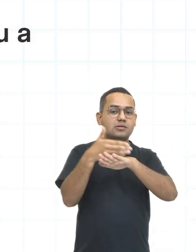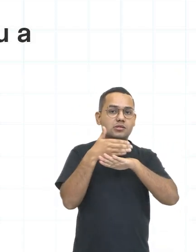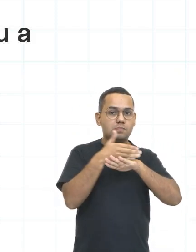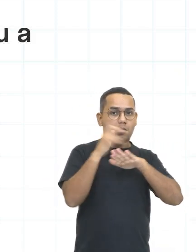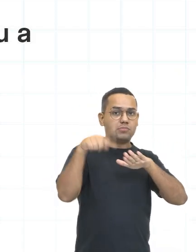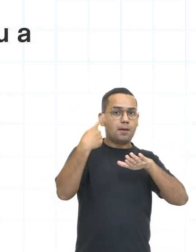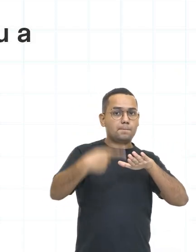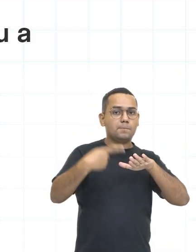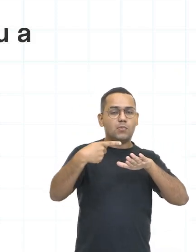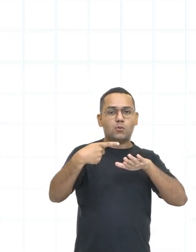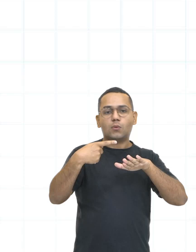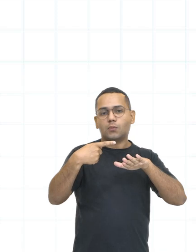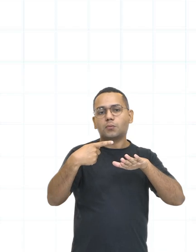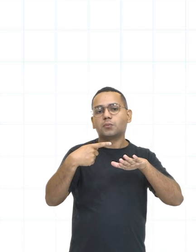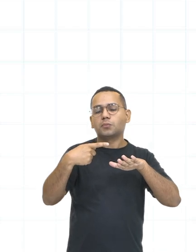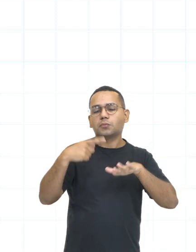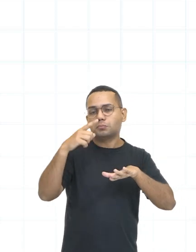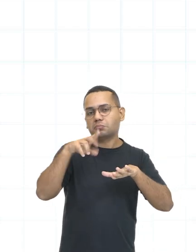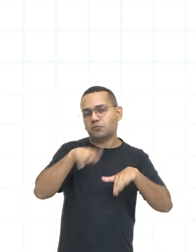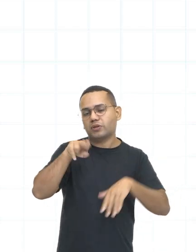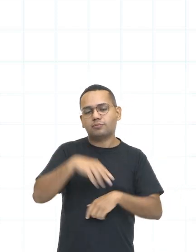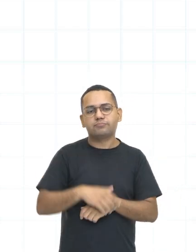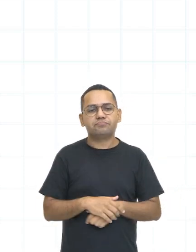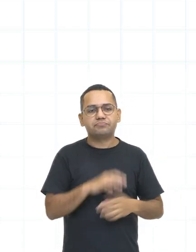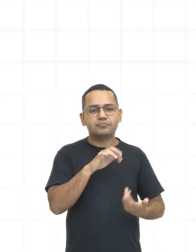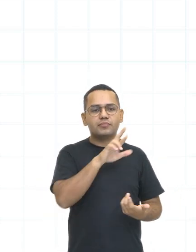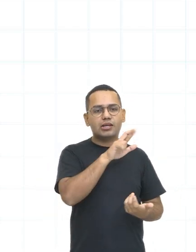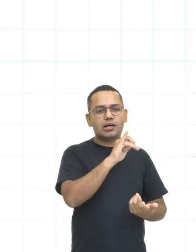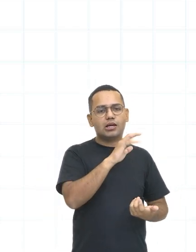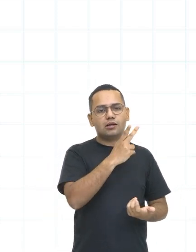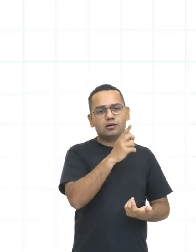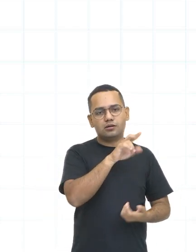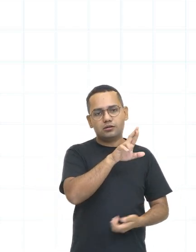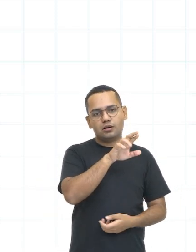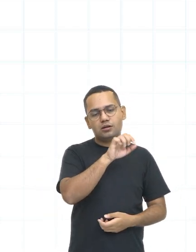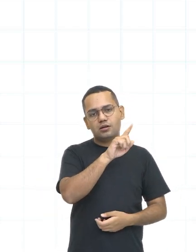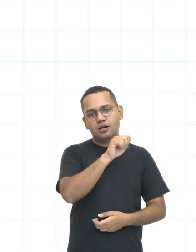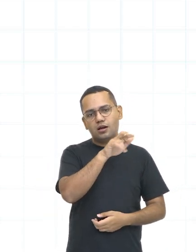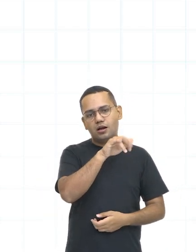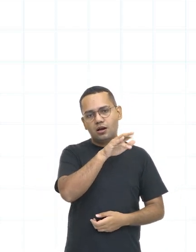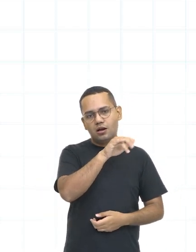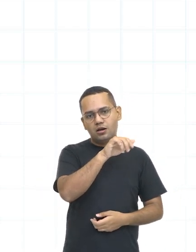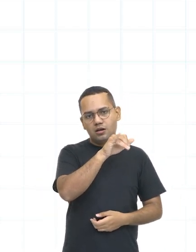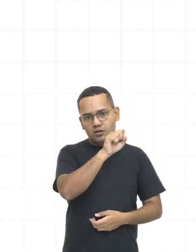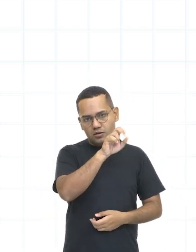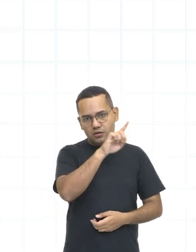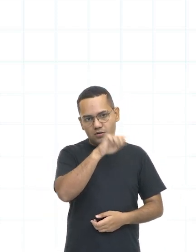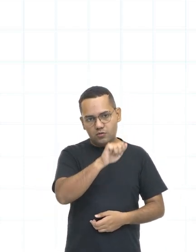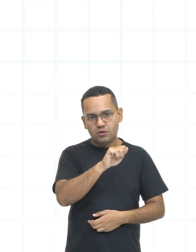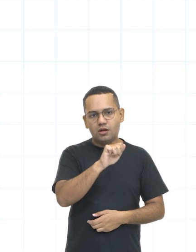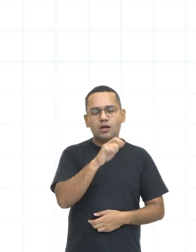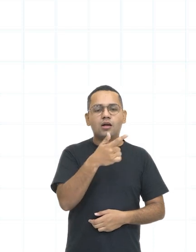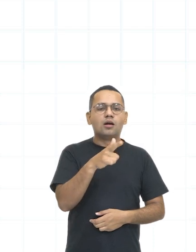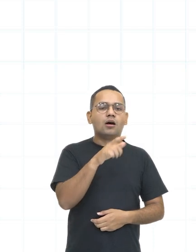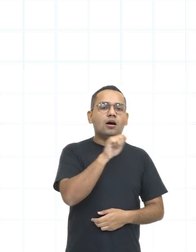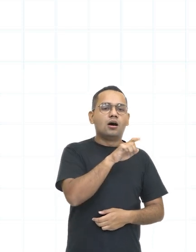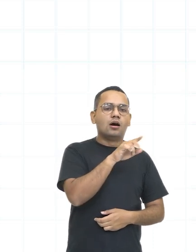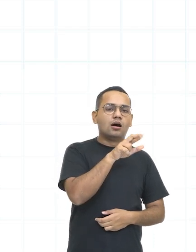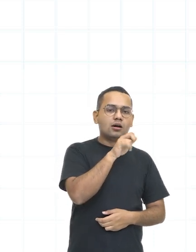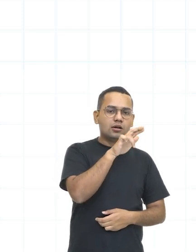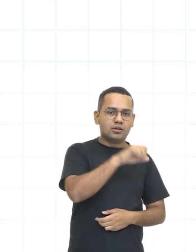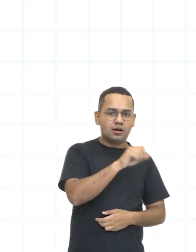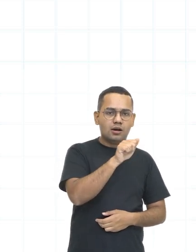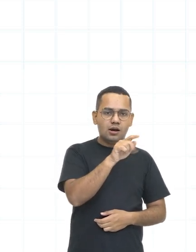se tornaram acadêmicos. Richard Adriano de Souza, também conhecido como Adriano